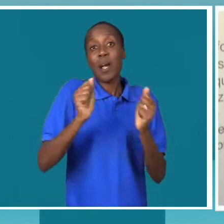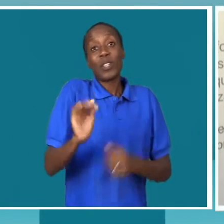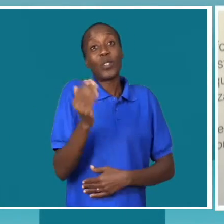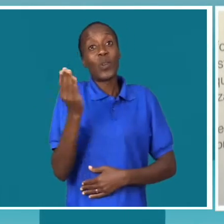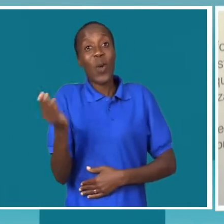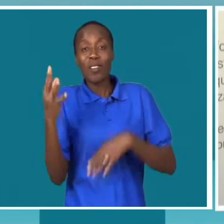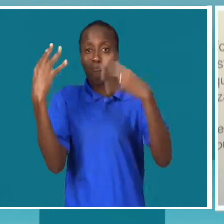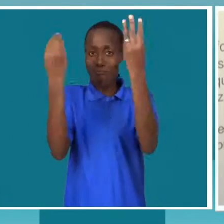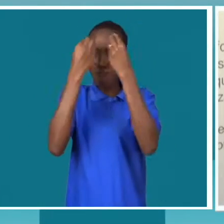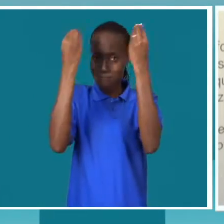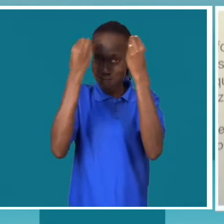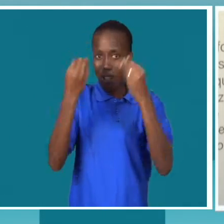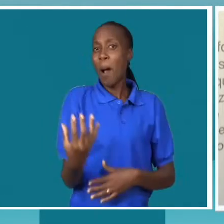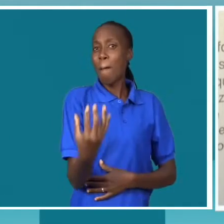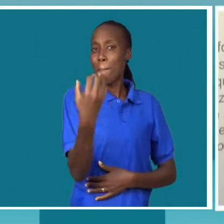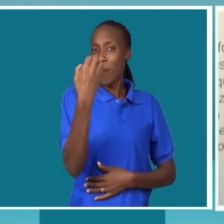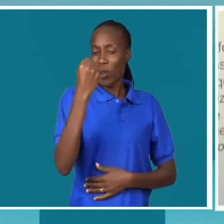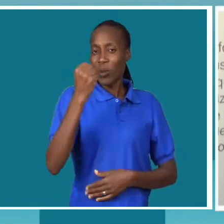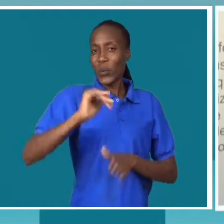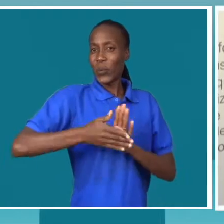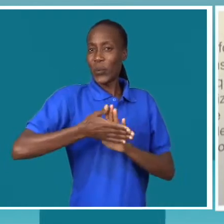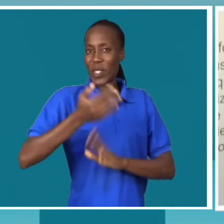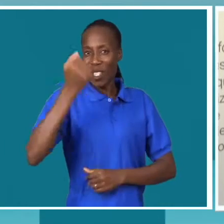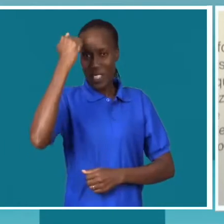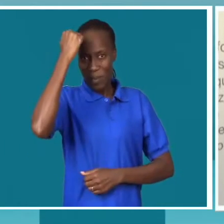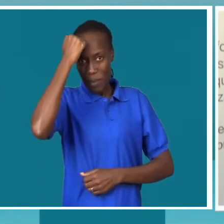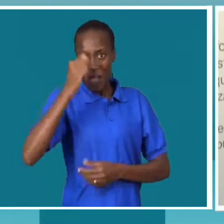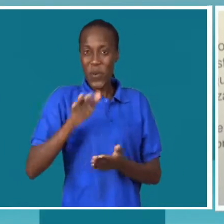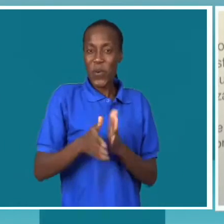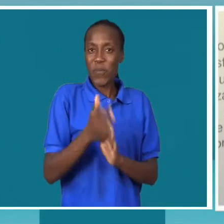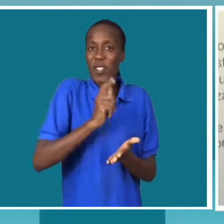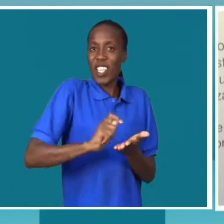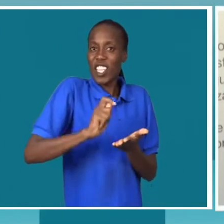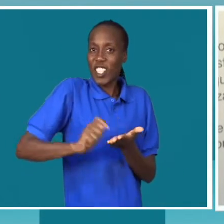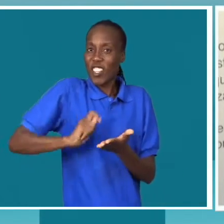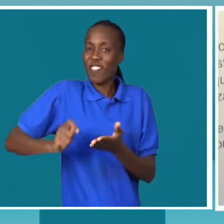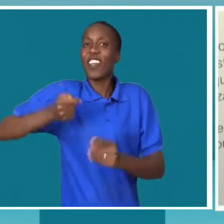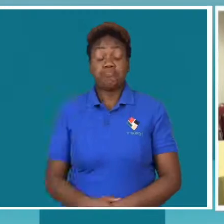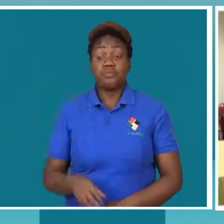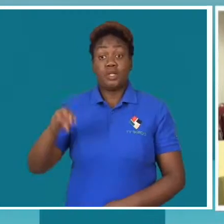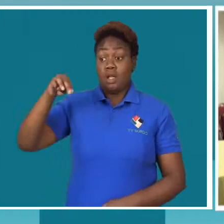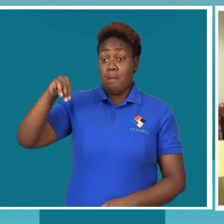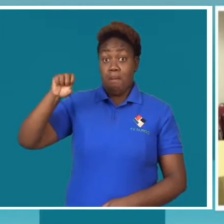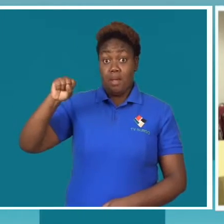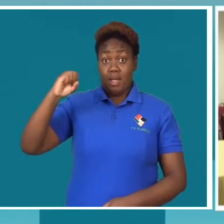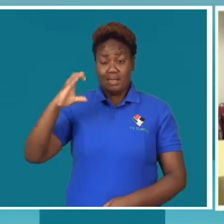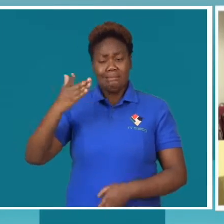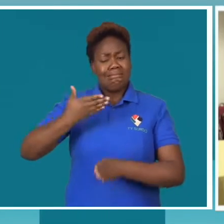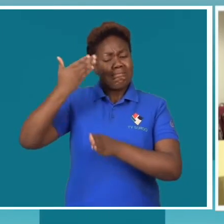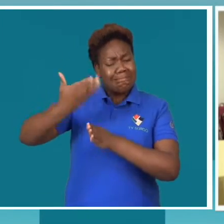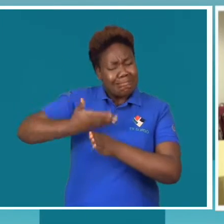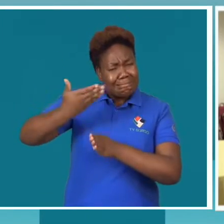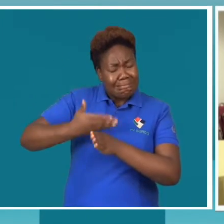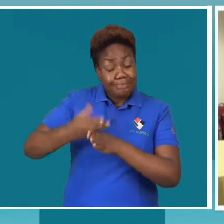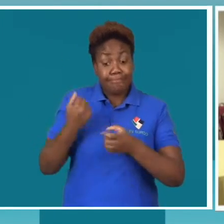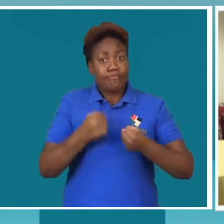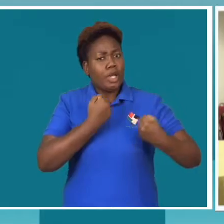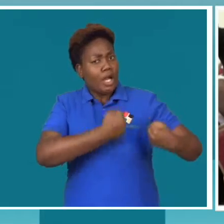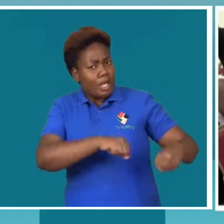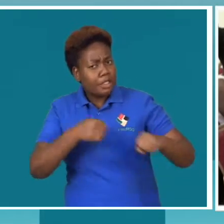vamos poder saber como elaborar os projetos. O treinamento é parte das